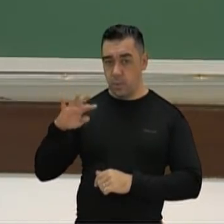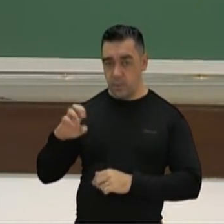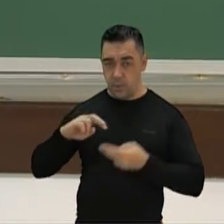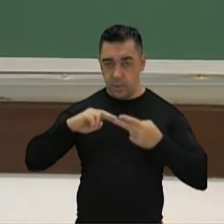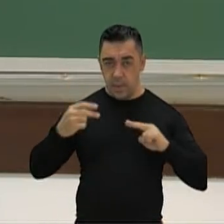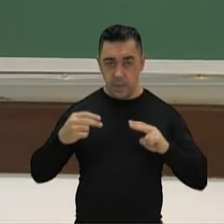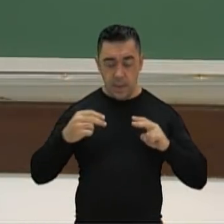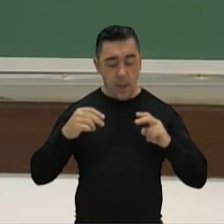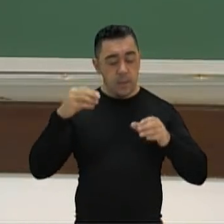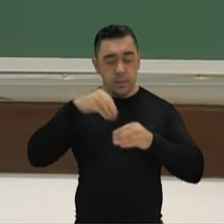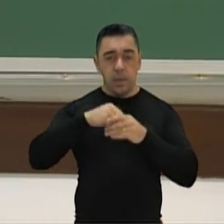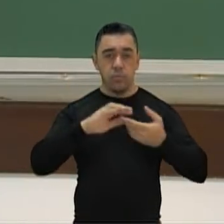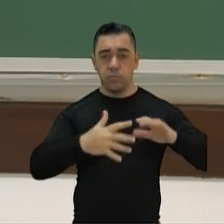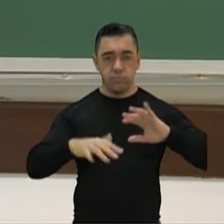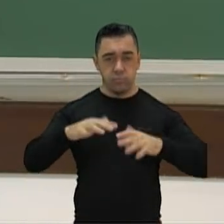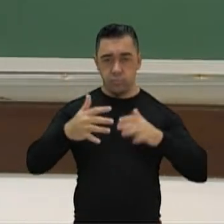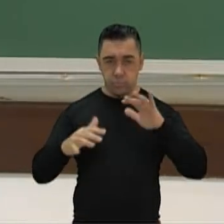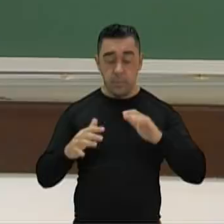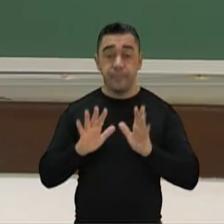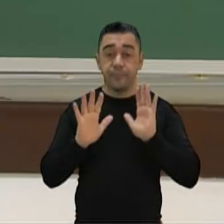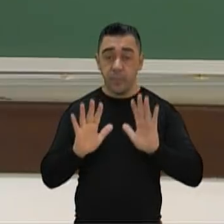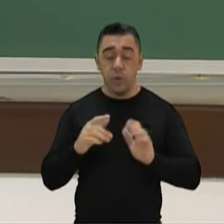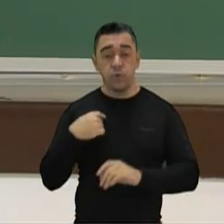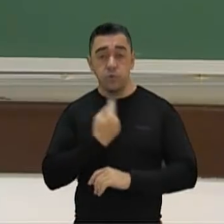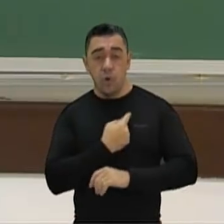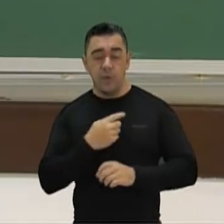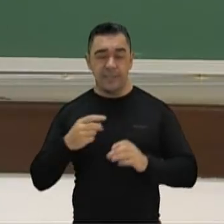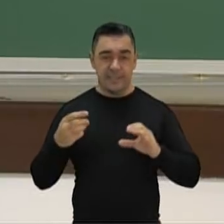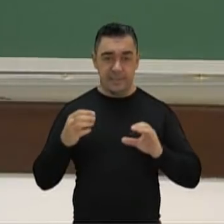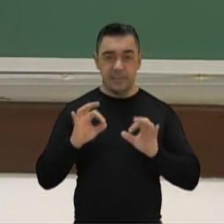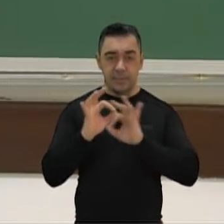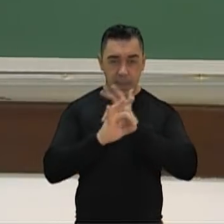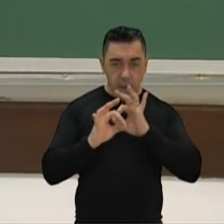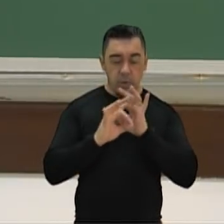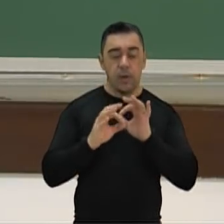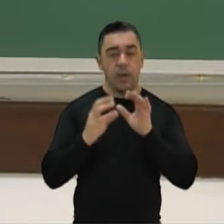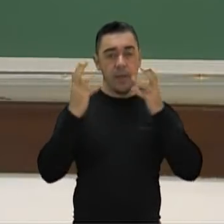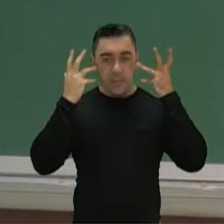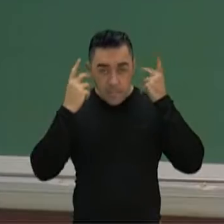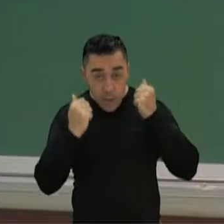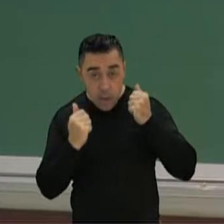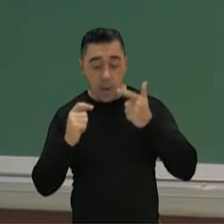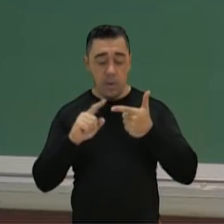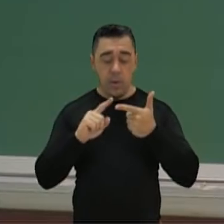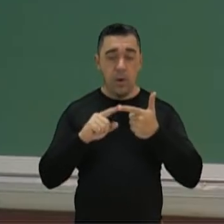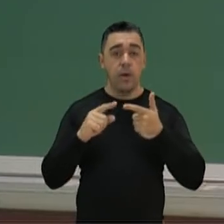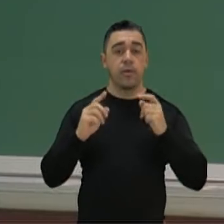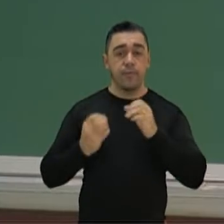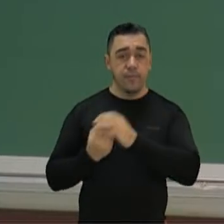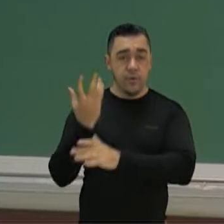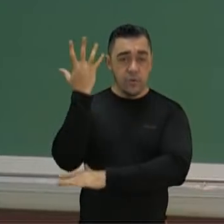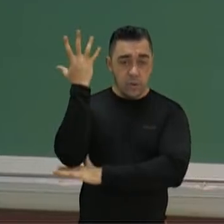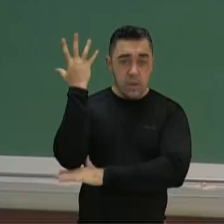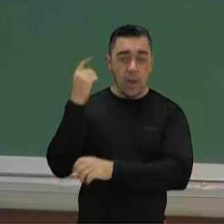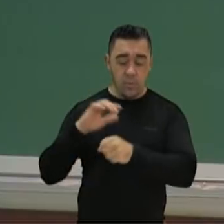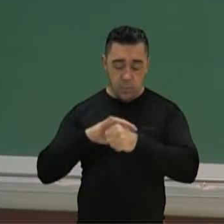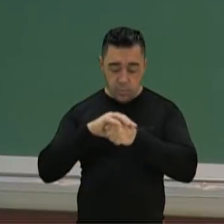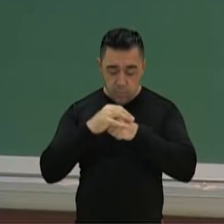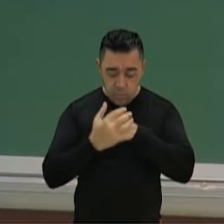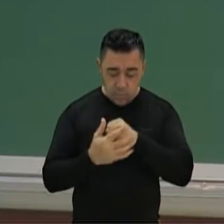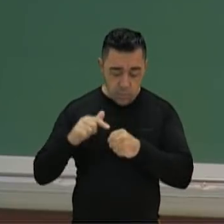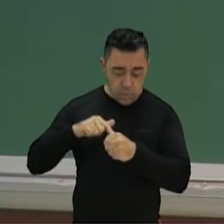eucarionte ele fica guardado dentro do núcleo, envolto por uma membrana chamada de carioteca. Por